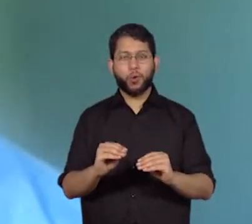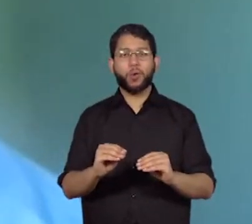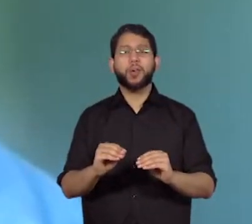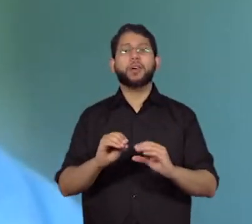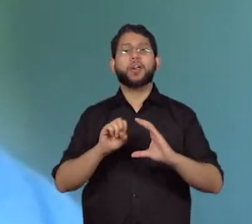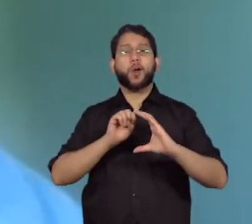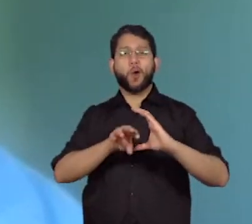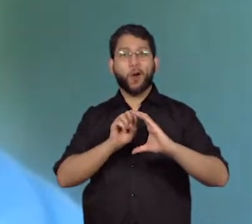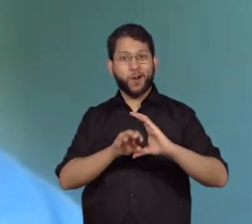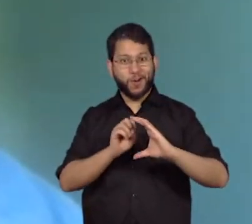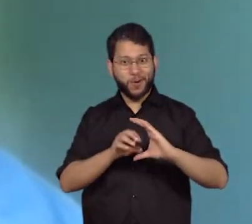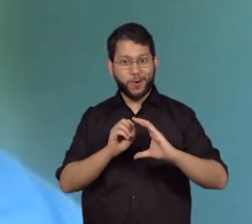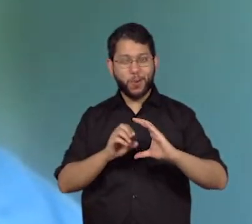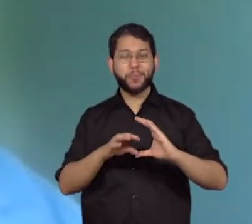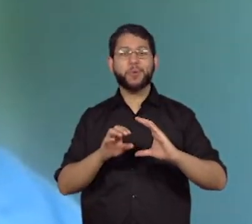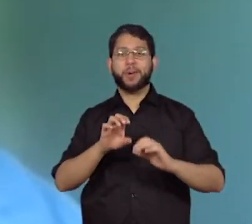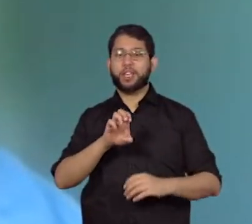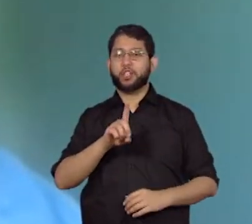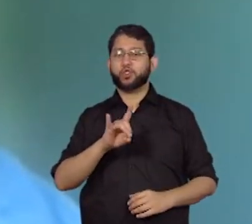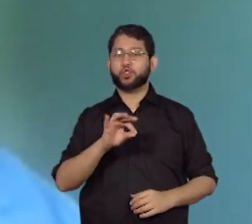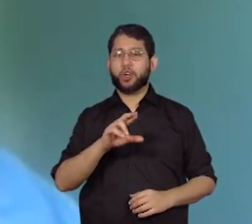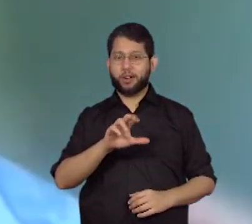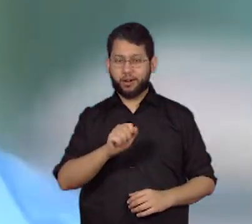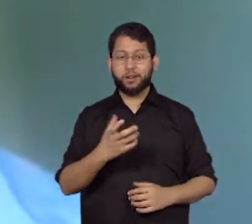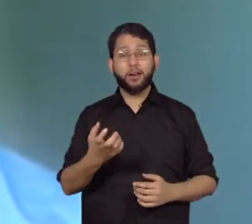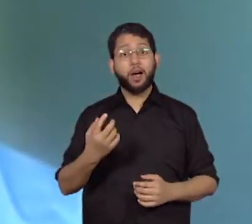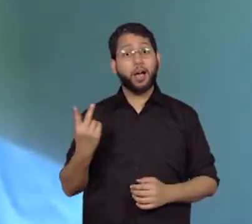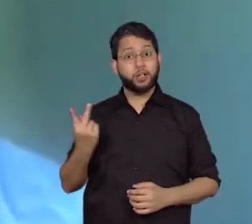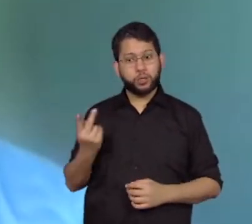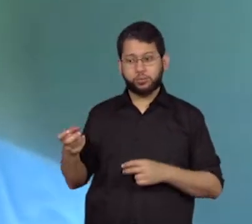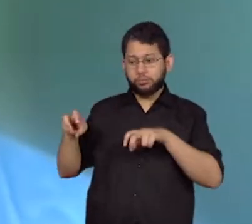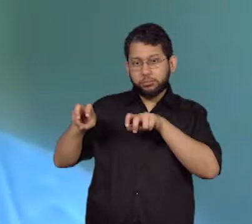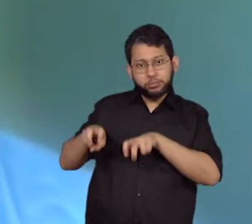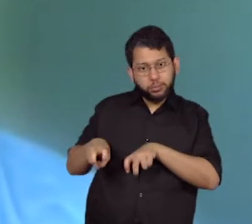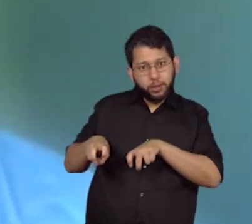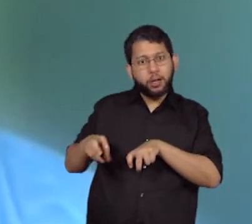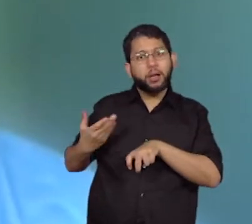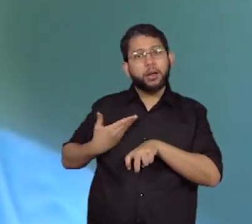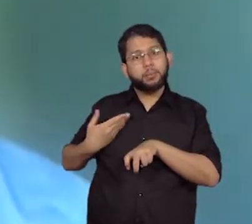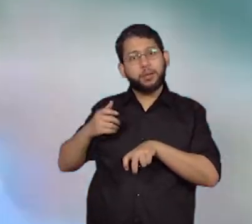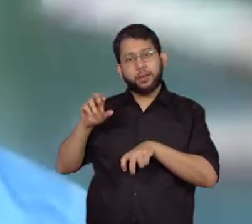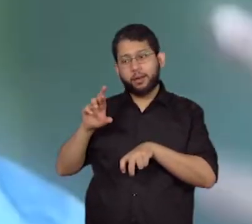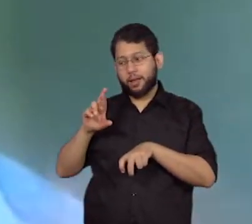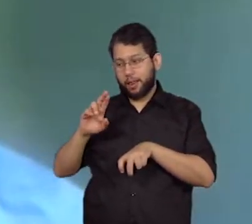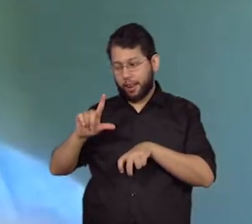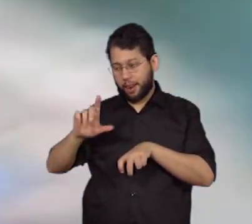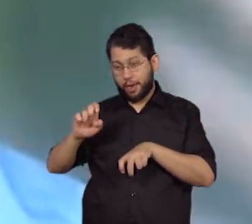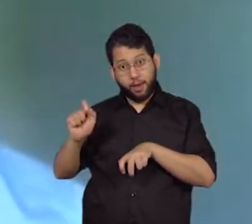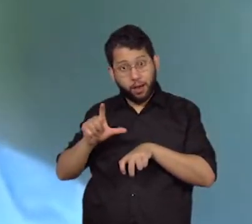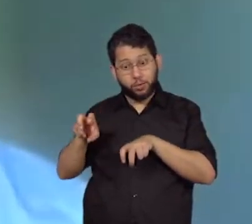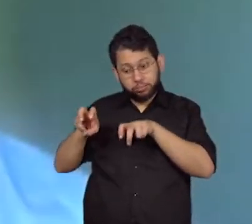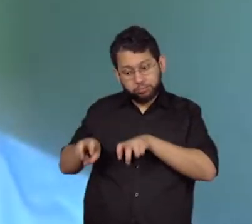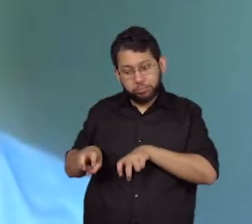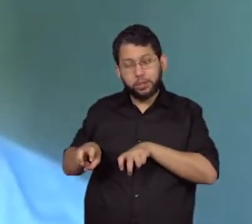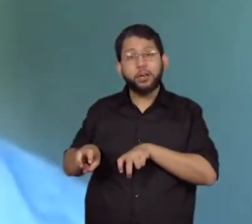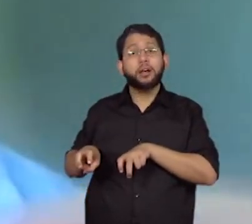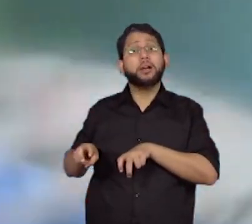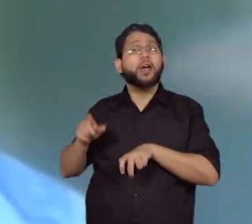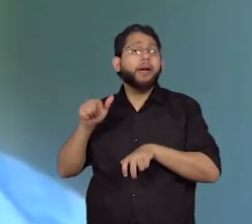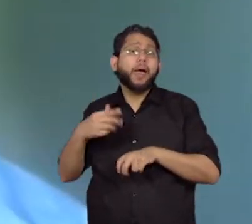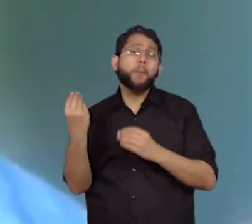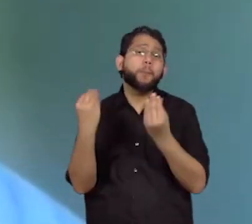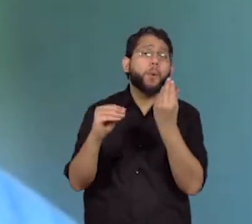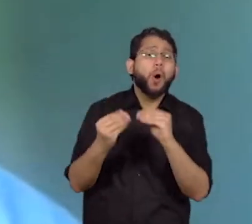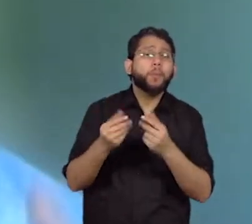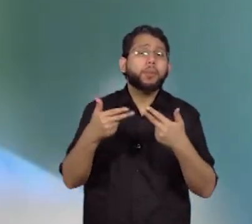A Renata Leal, jornalista, trabalhava na época. A gente fazia junto um blog de